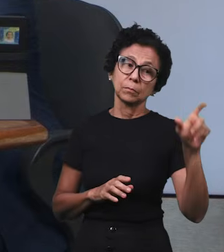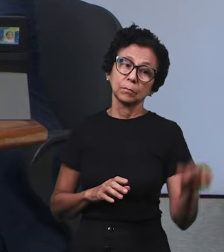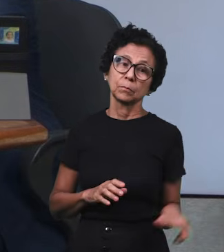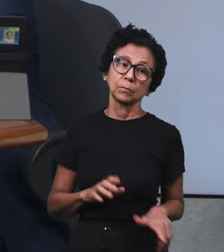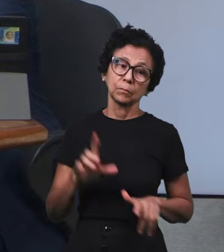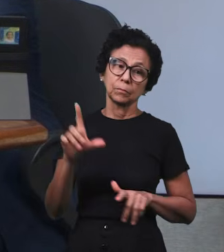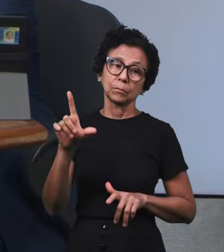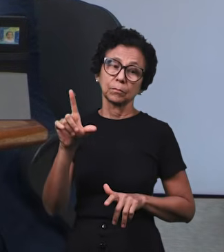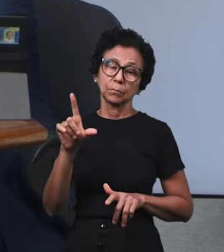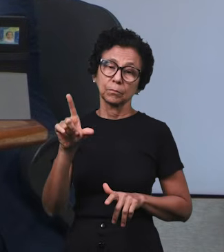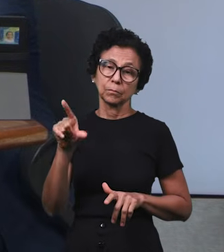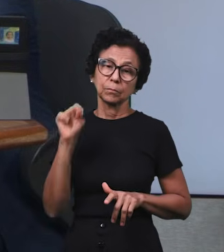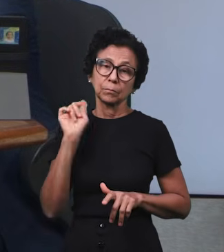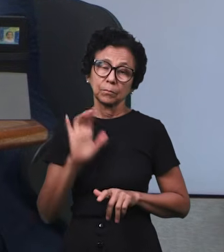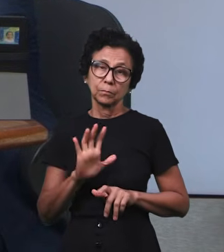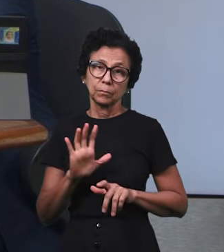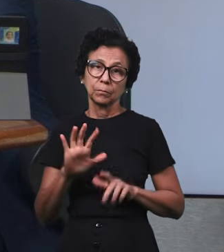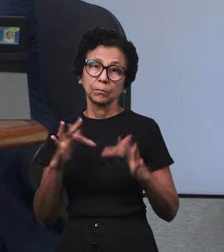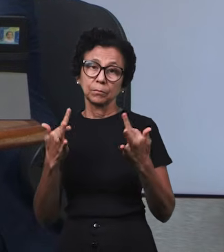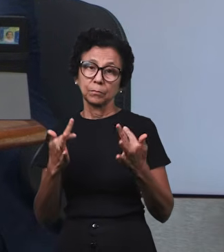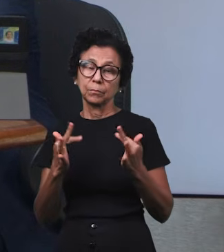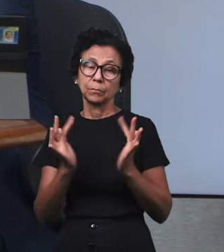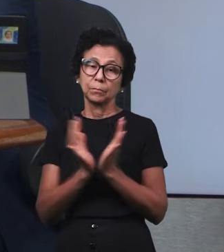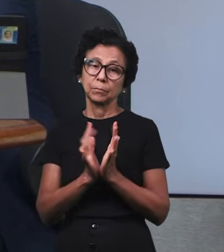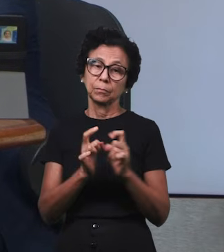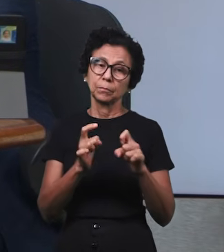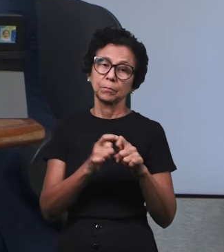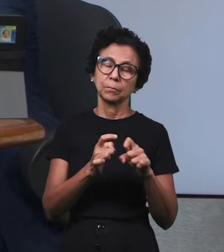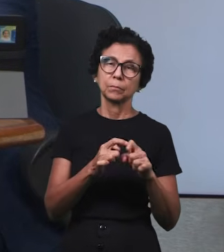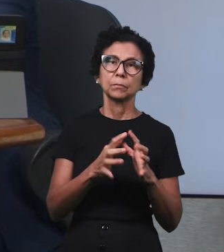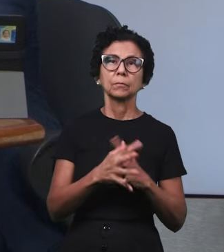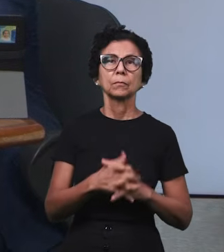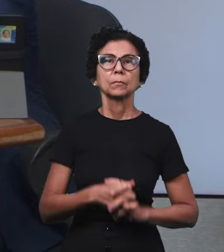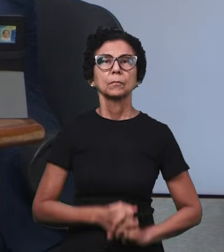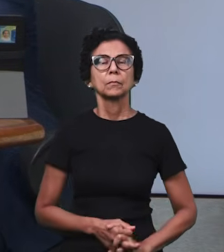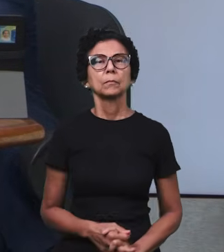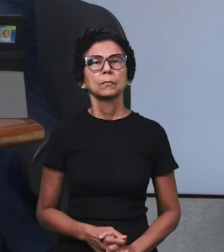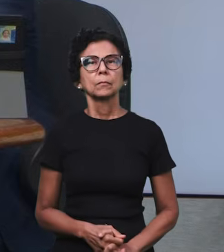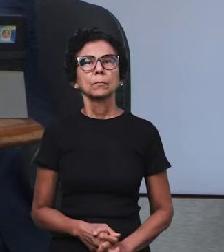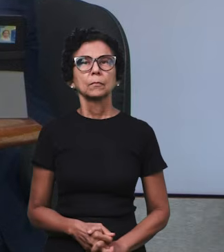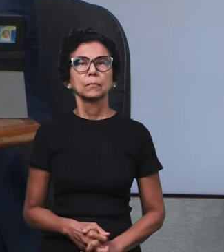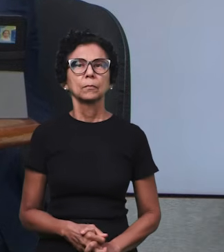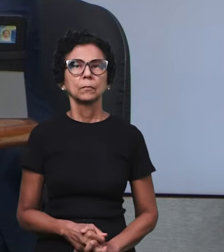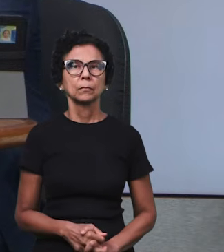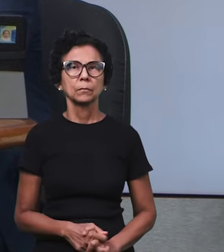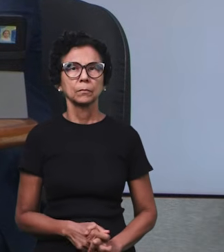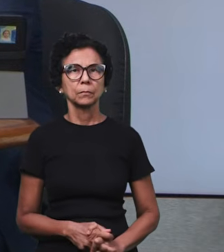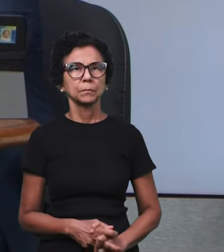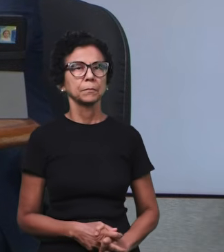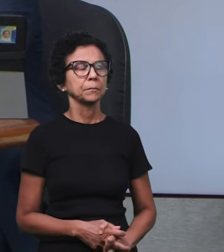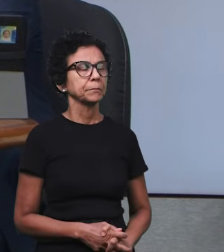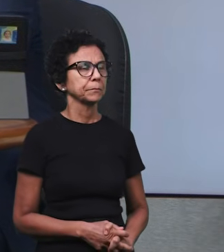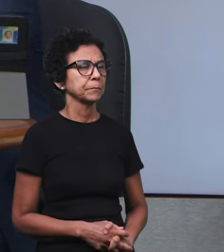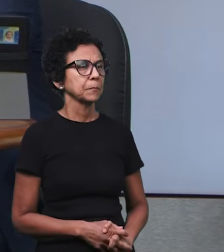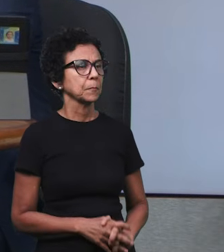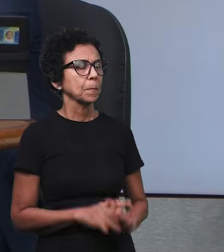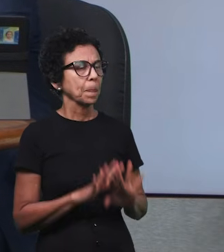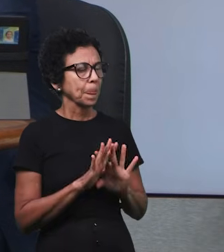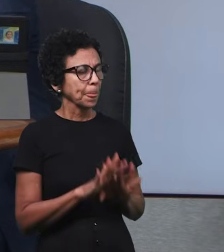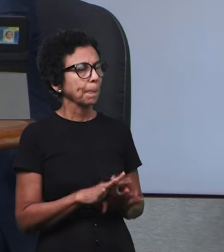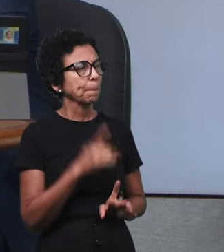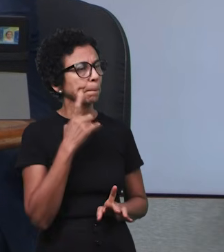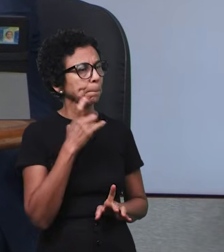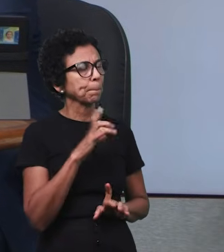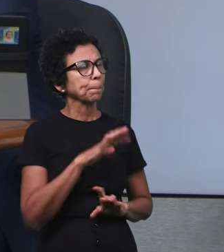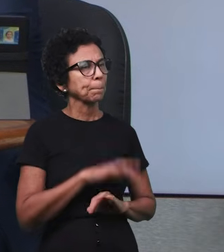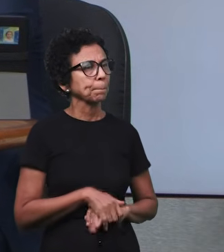do paciente, com a família e com a equipe médica, né? Você tocou num ponto que é muito interessante. Quando a gente fala